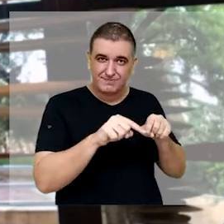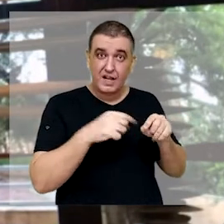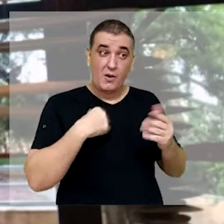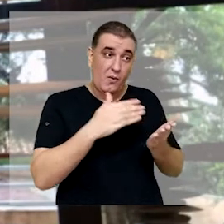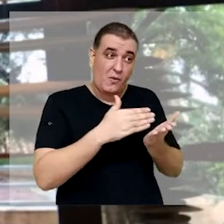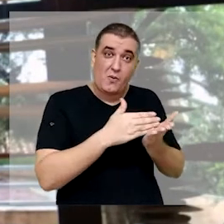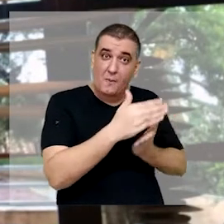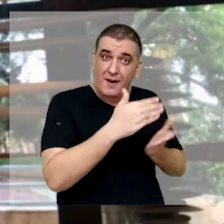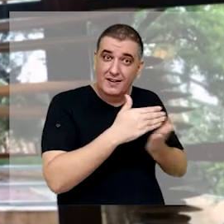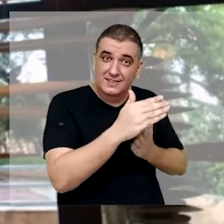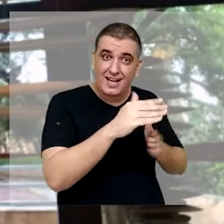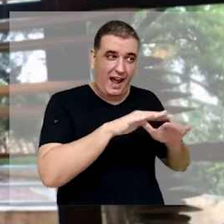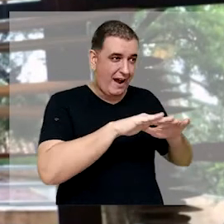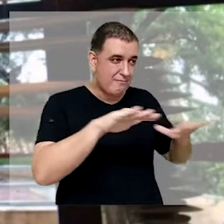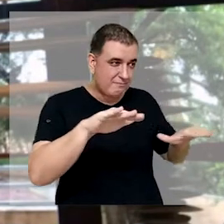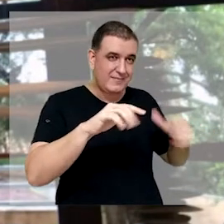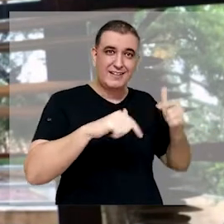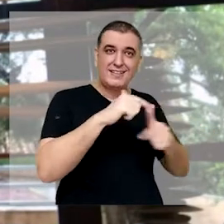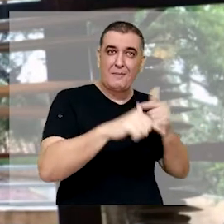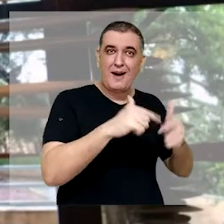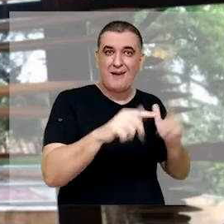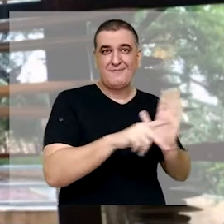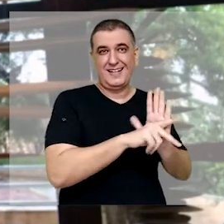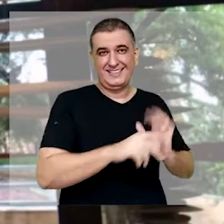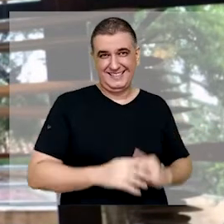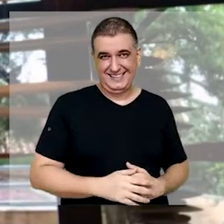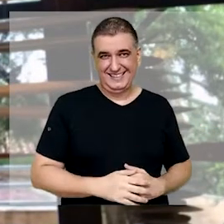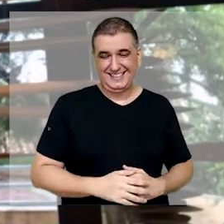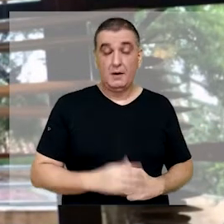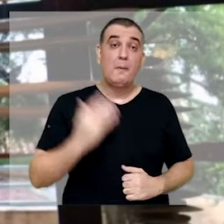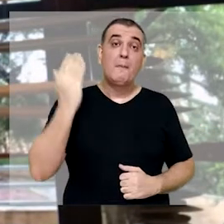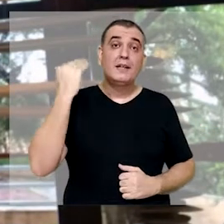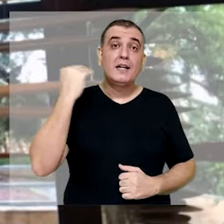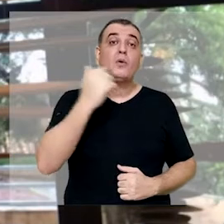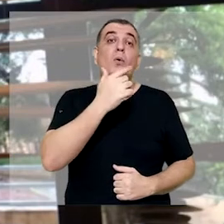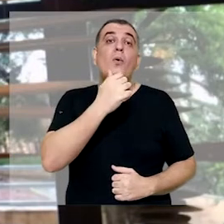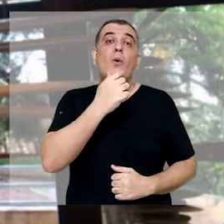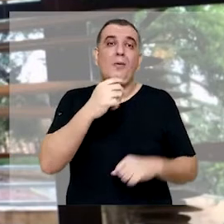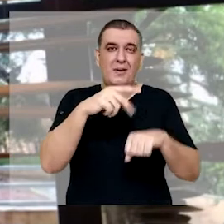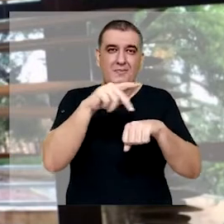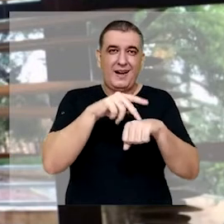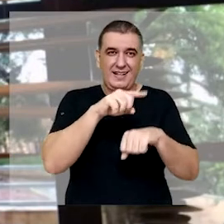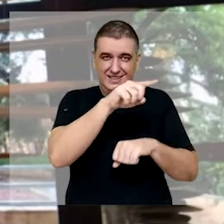uma garagem, e porque eu conheci um ceramista uruguaio,